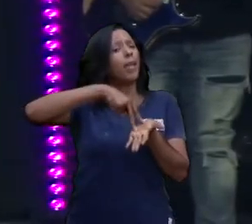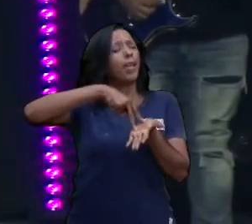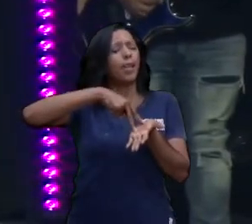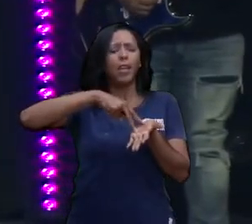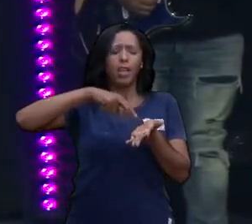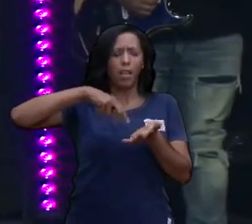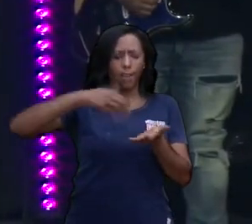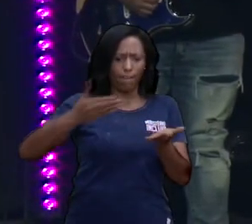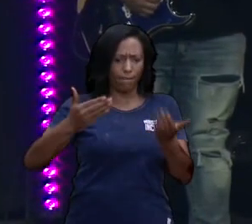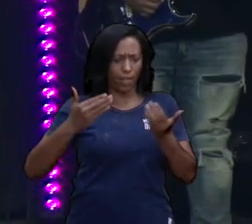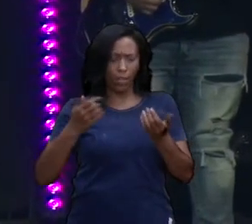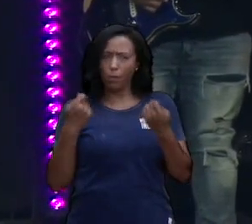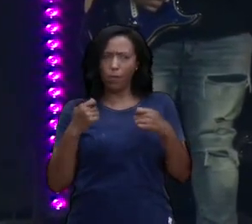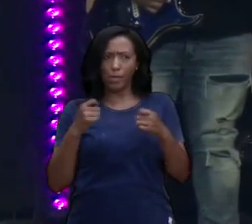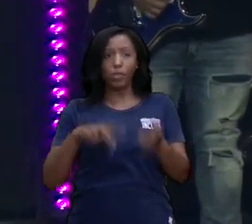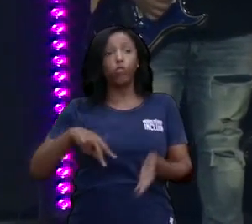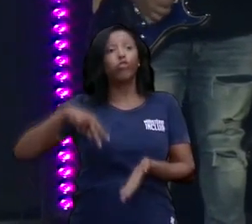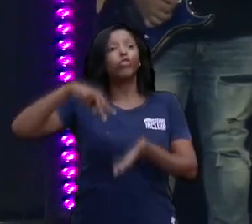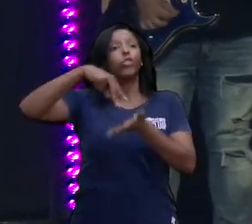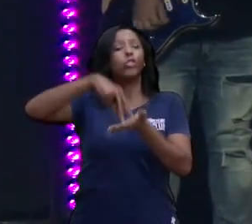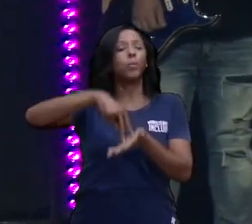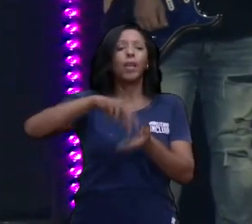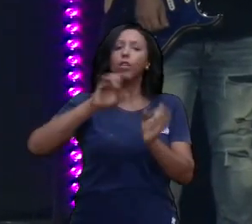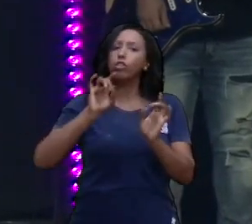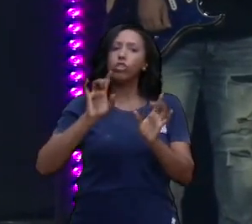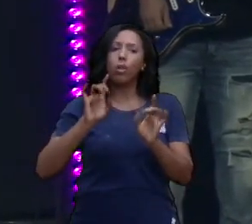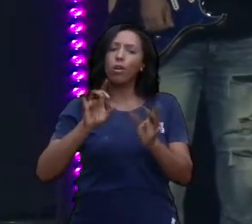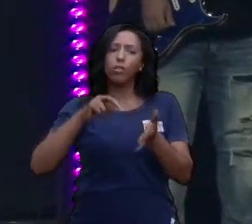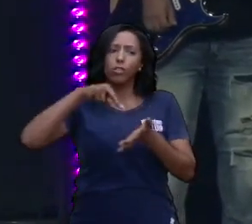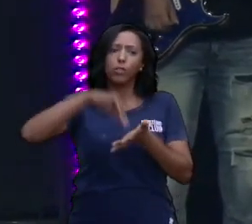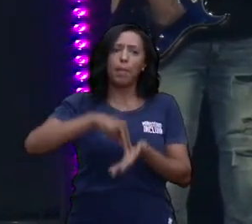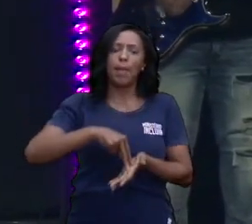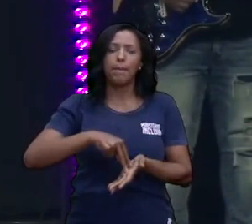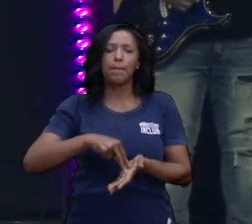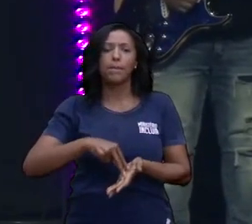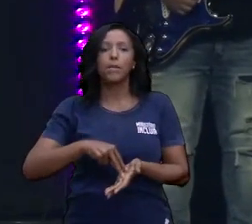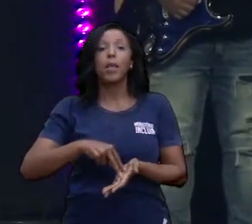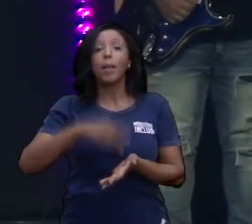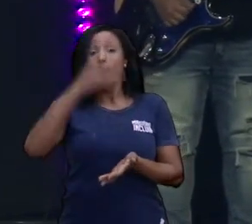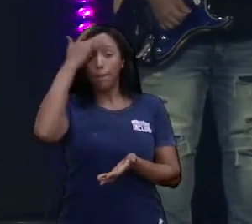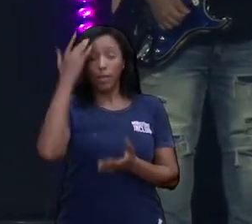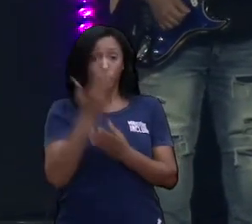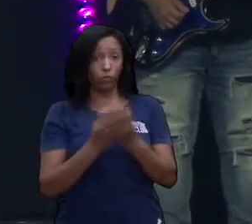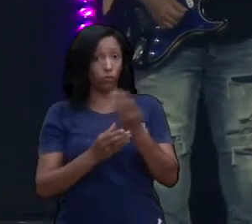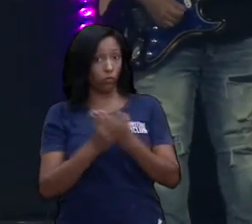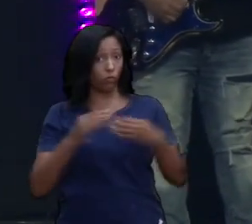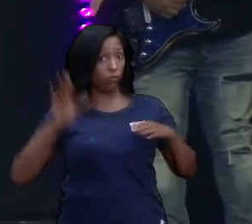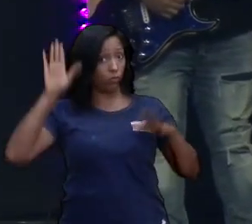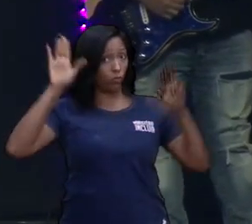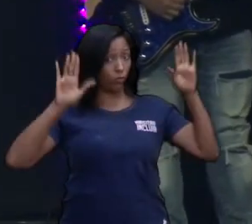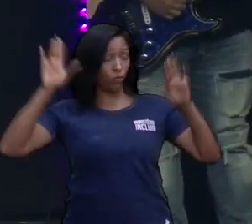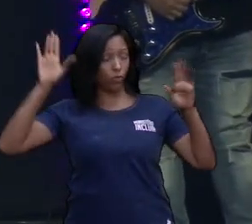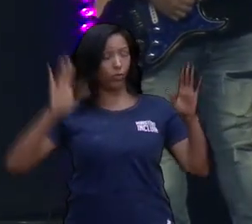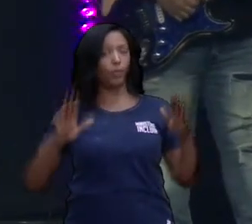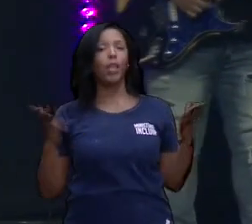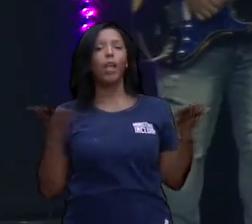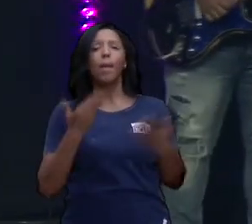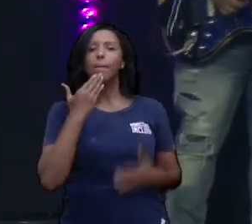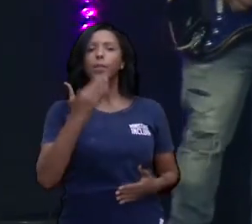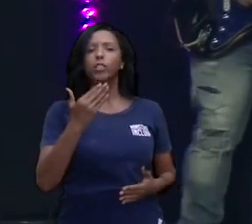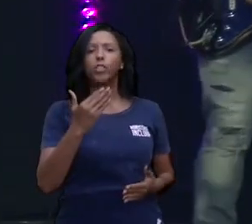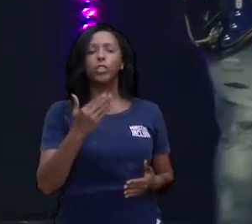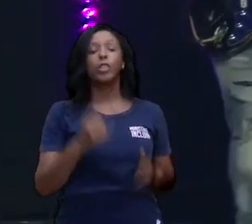aonde você está ninguém precisa vir aqui a frente não todos que levantaram a mão são muitas pessoas vou pedir para o dia de